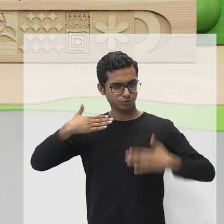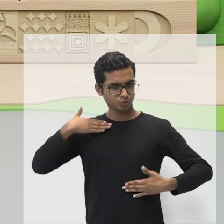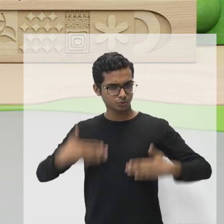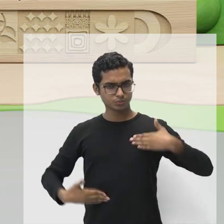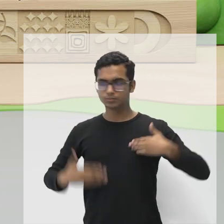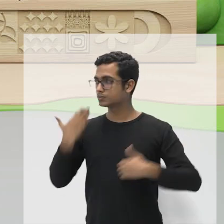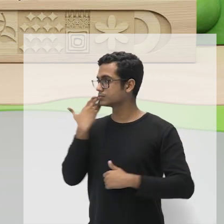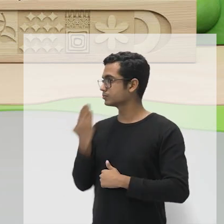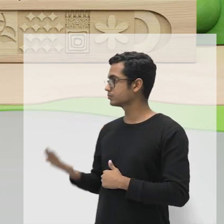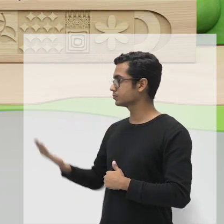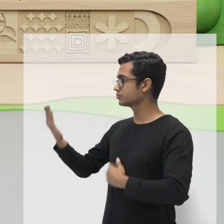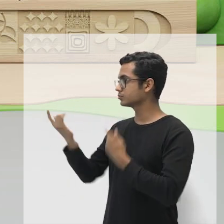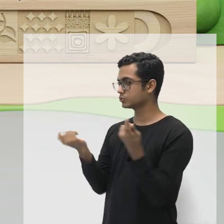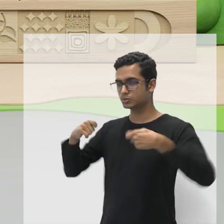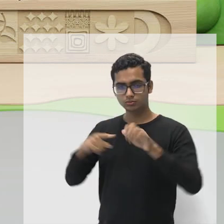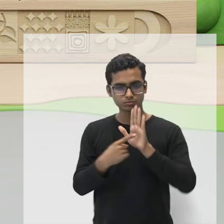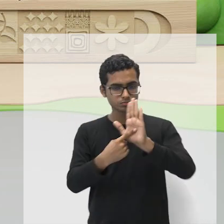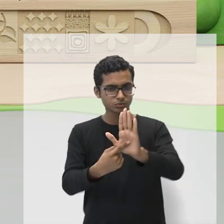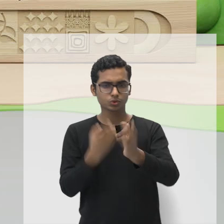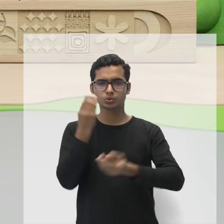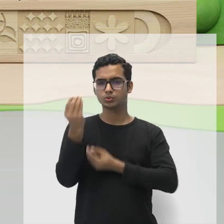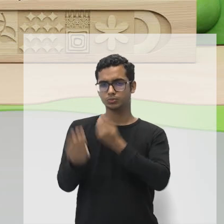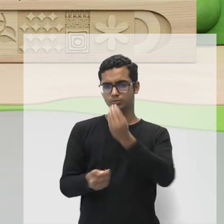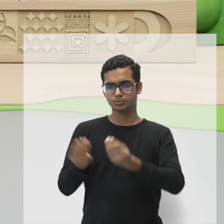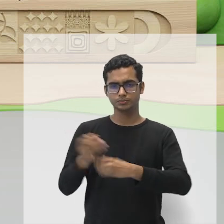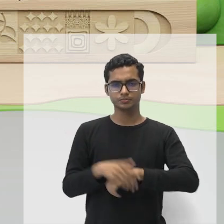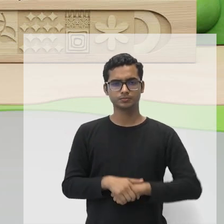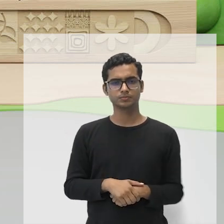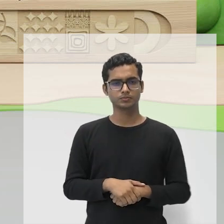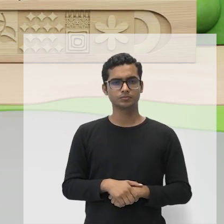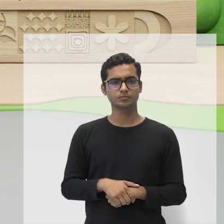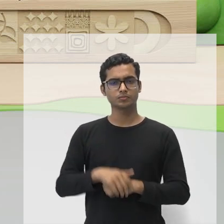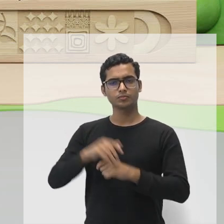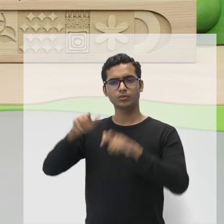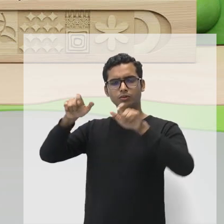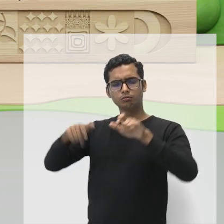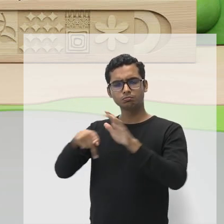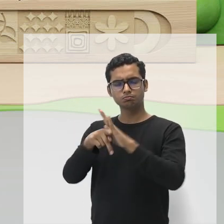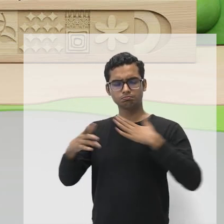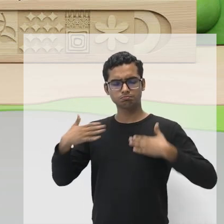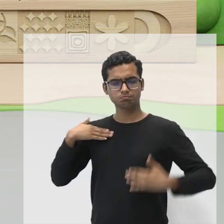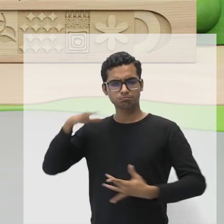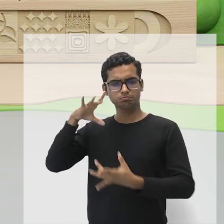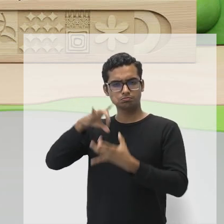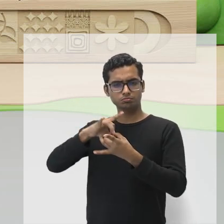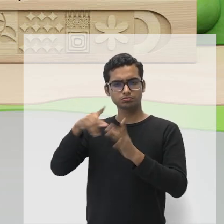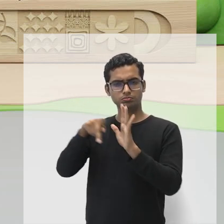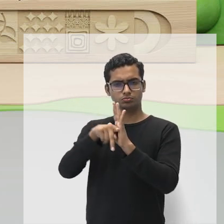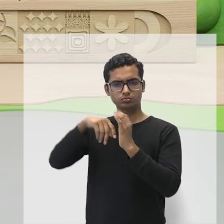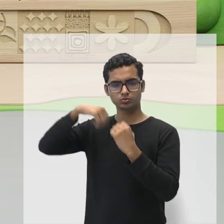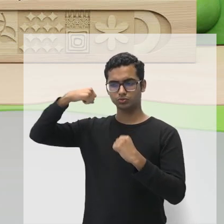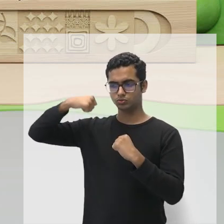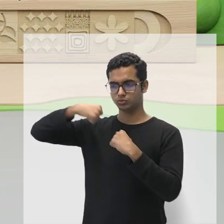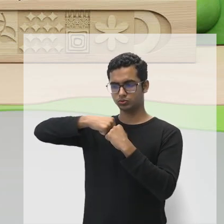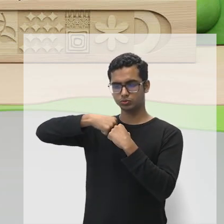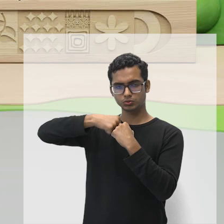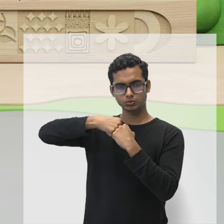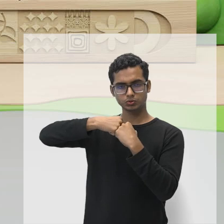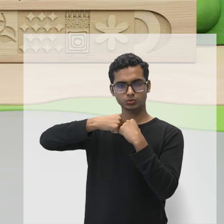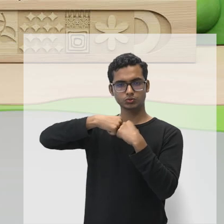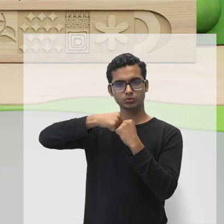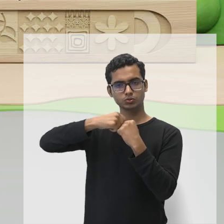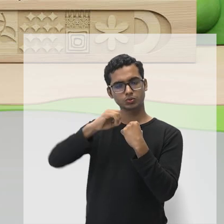corpo. Estas podem ser definidas como o local de união entre dois ou